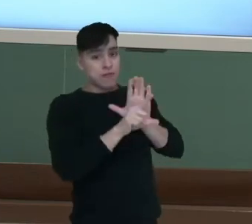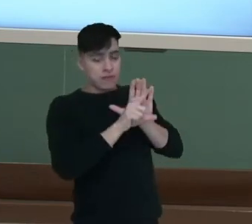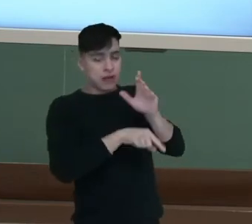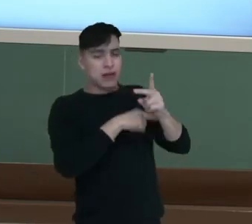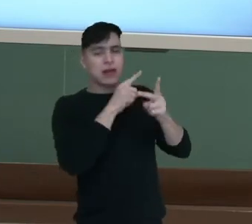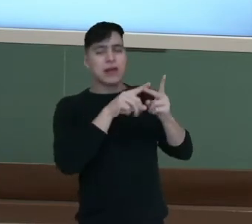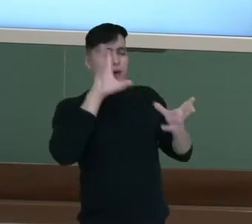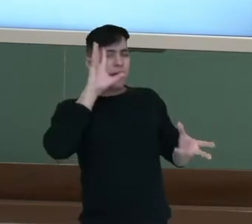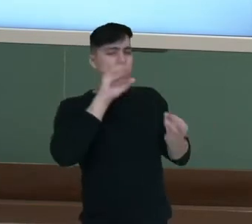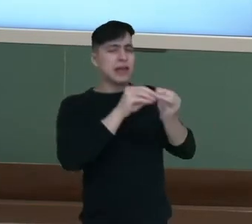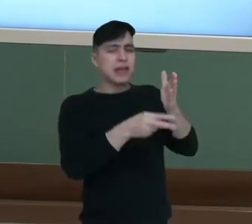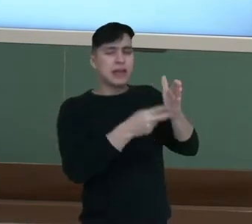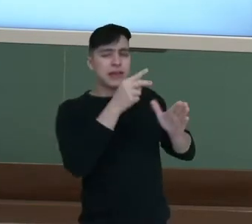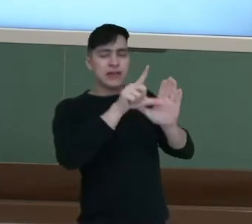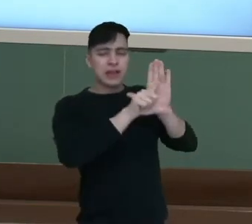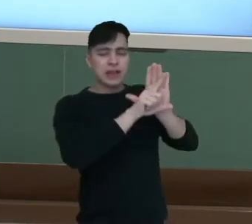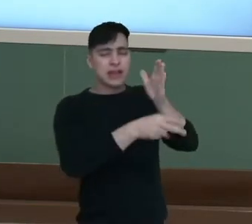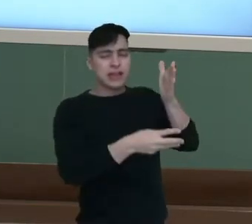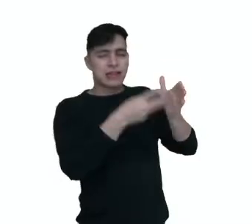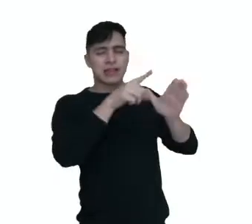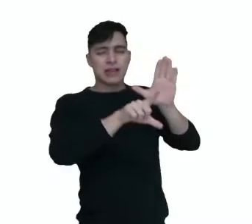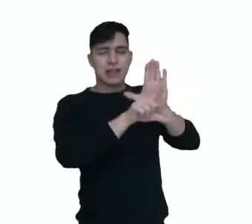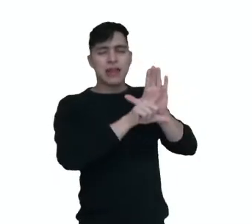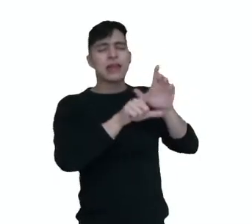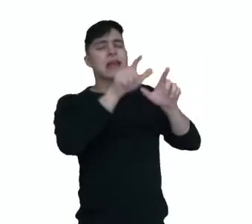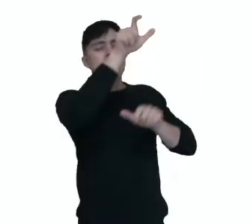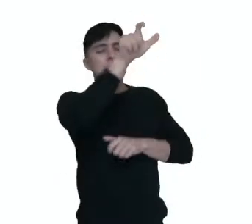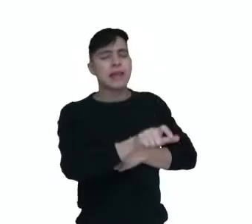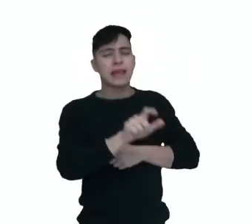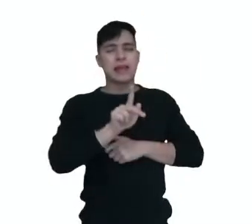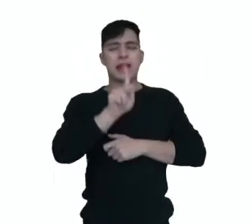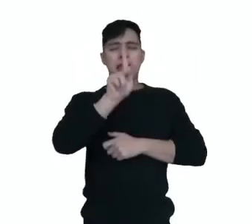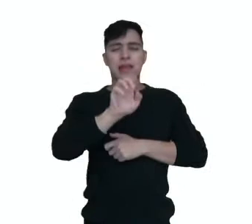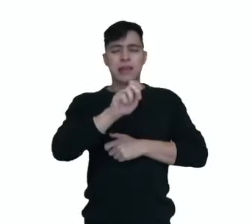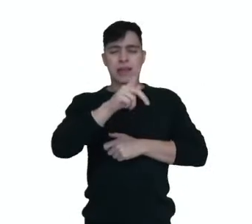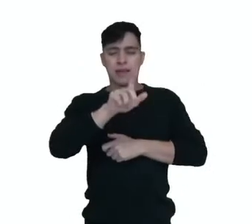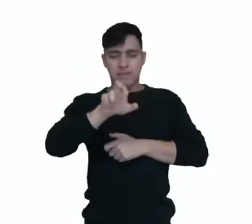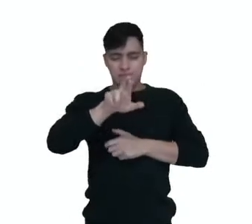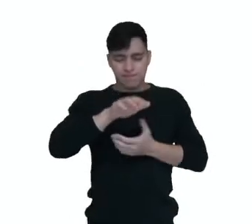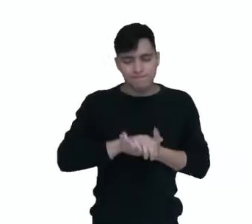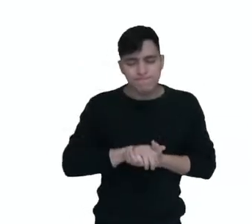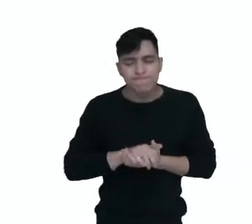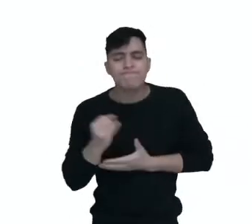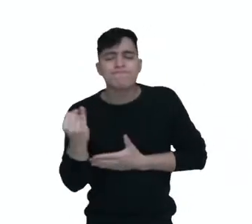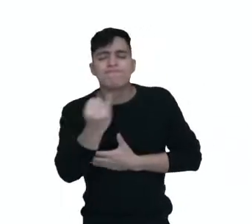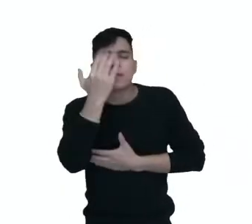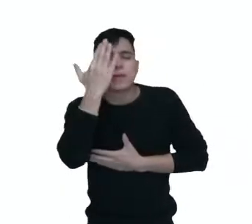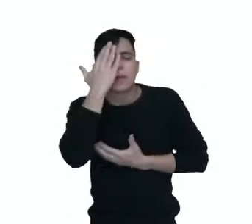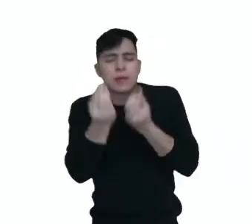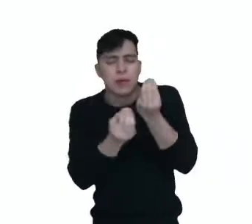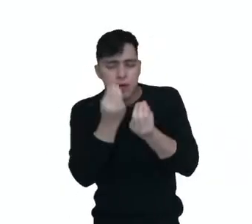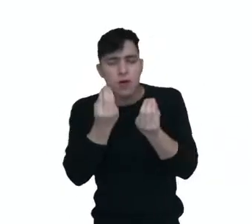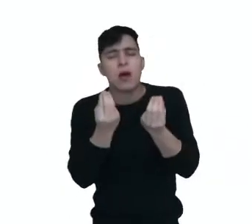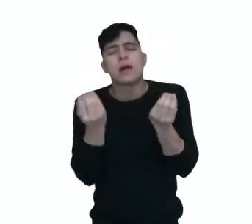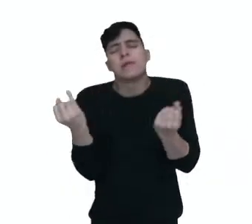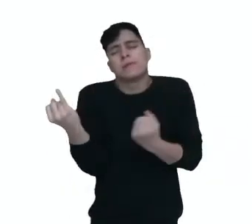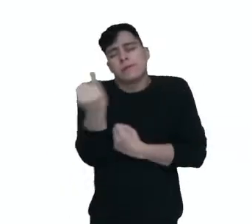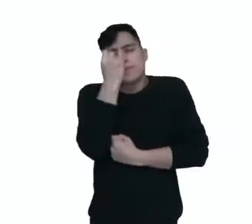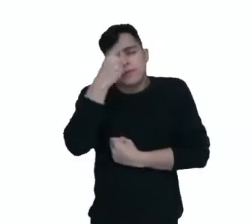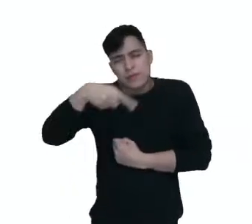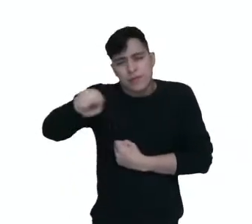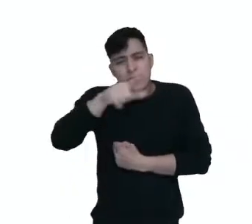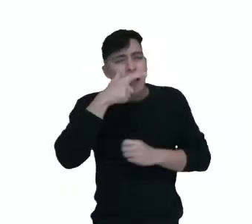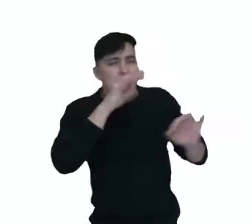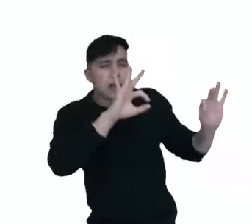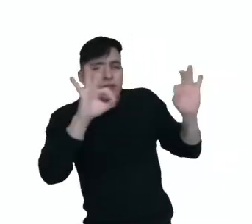Kepler. O que nós precisamos saber? É importante que você tenha visto as aulas anteriores sobre modelos de organização